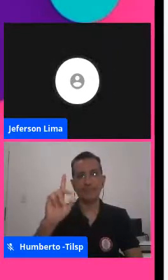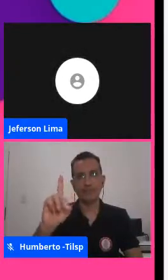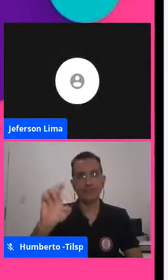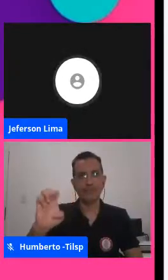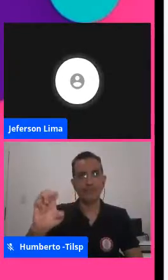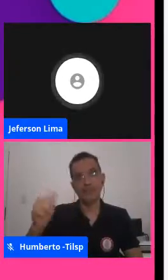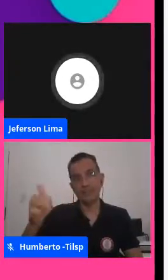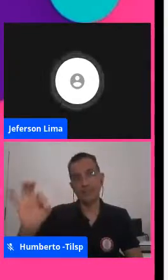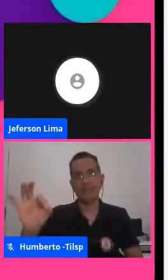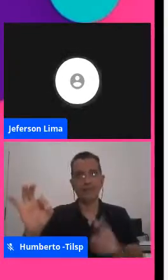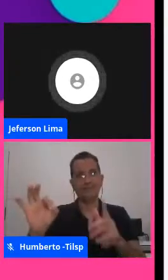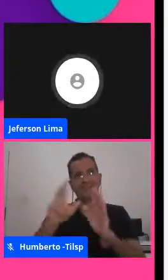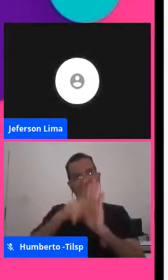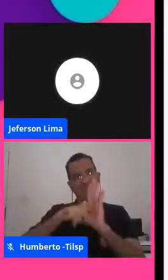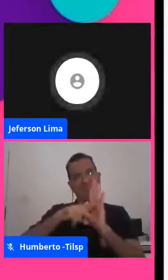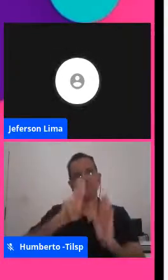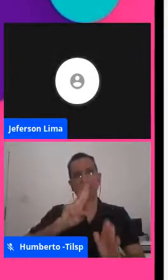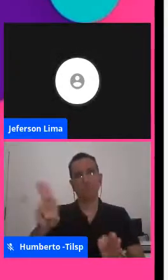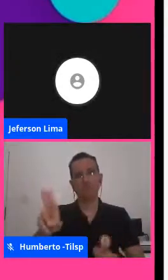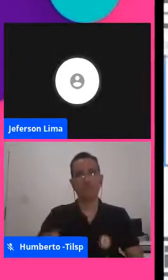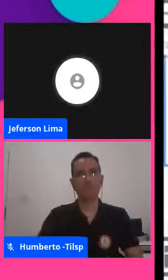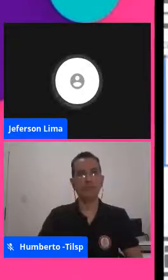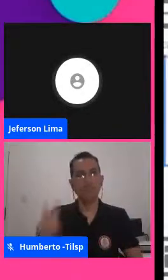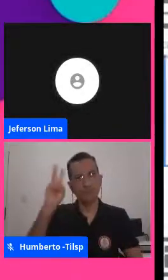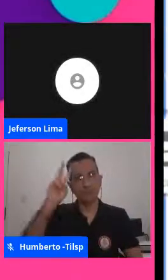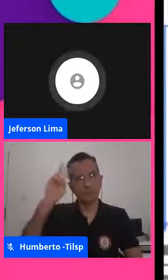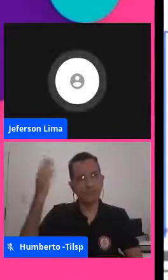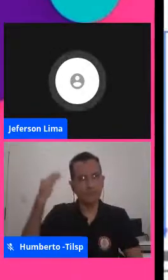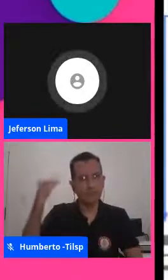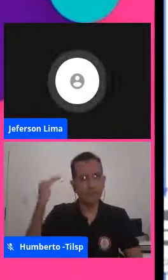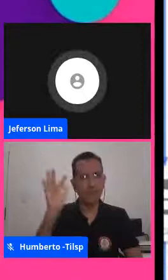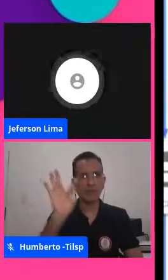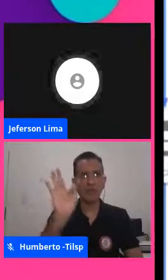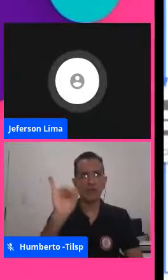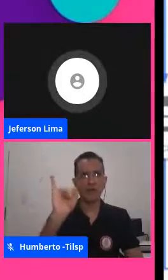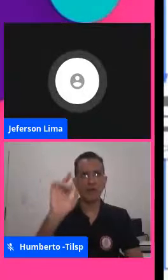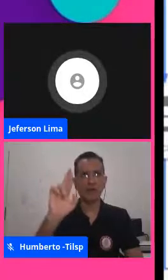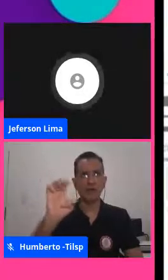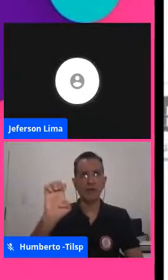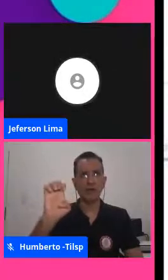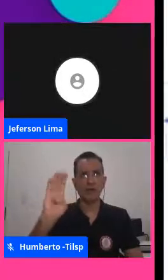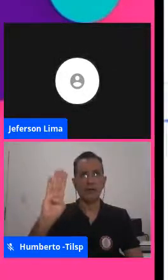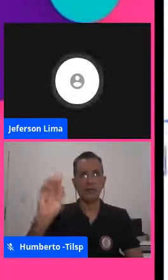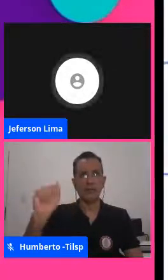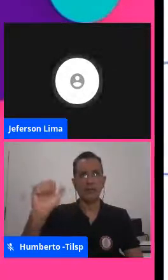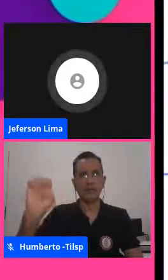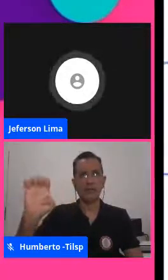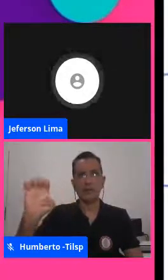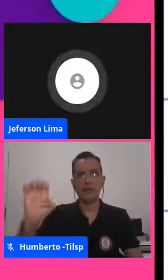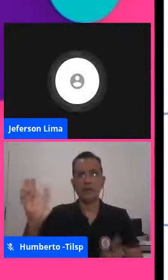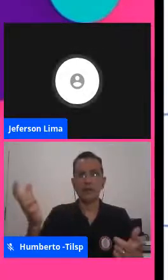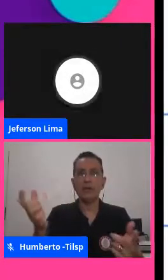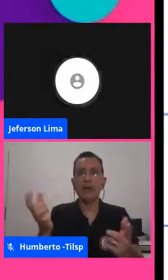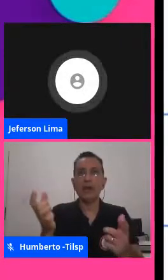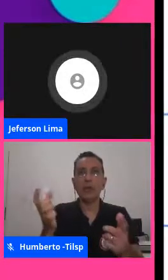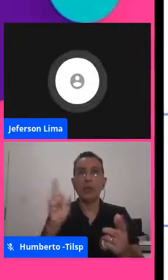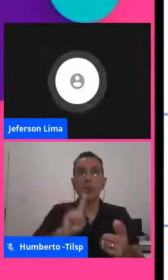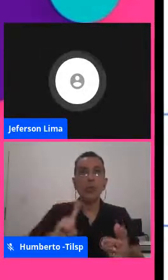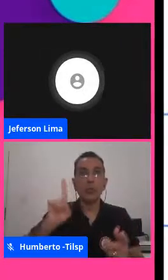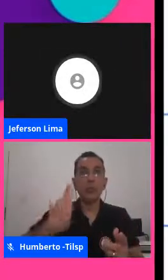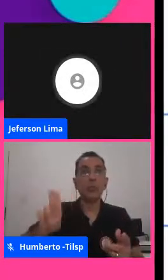projeto. Como eu falei lá, né, na arquitetura do Firebase, o Firebase ele trabalha muito com a ideia de serverless. E imagine aí,